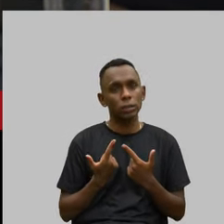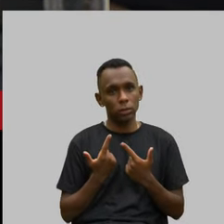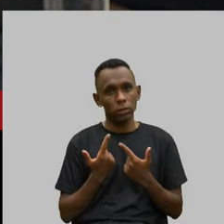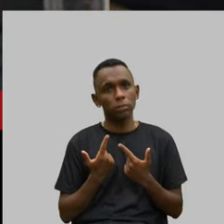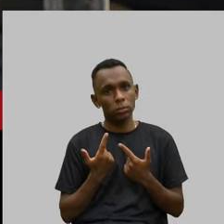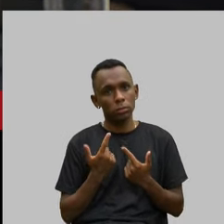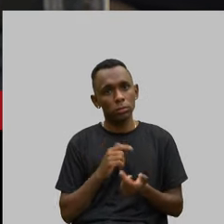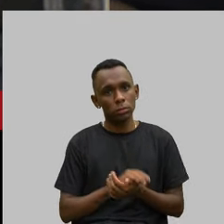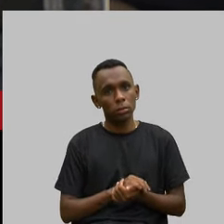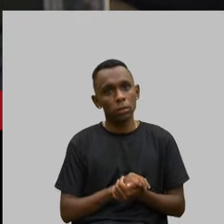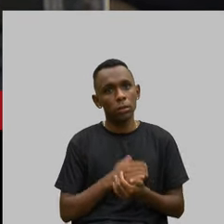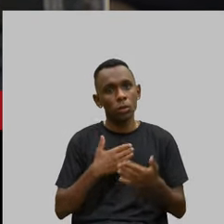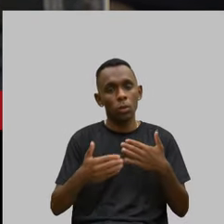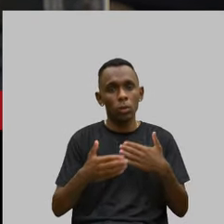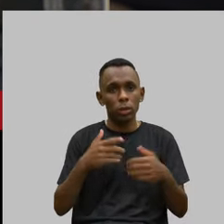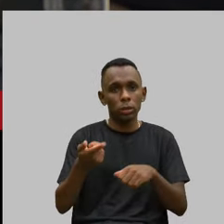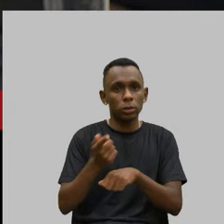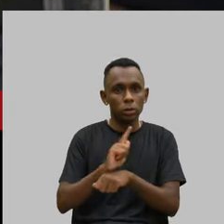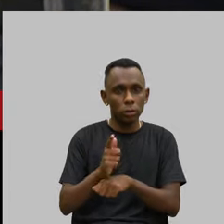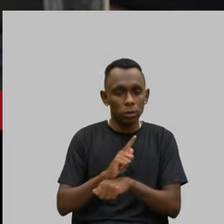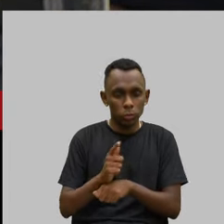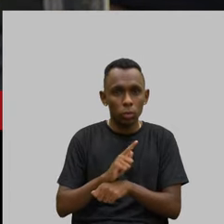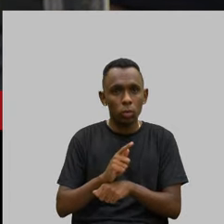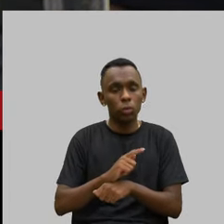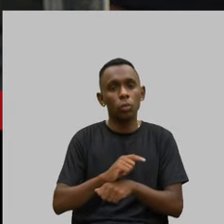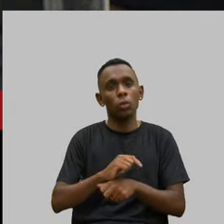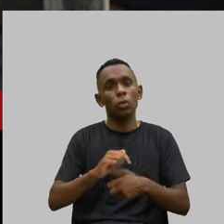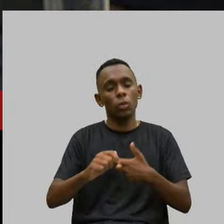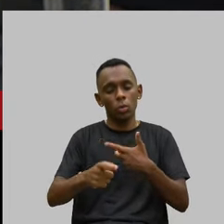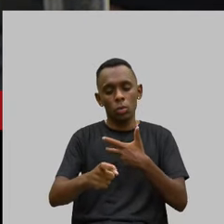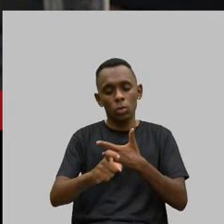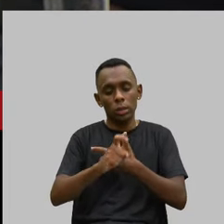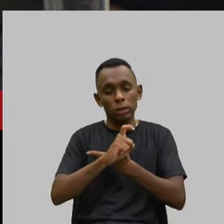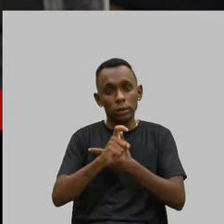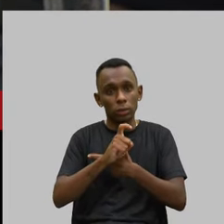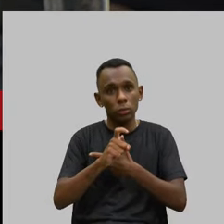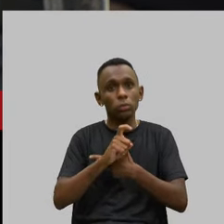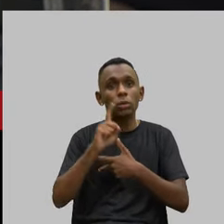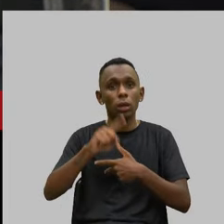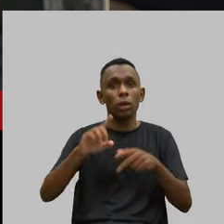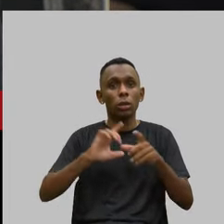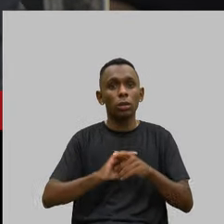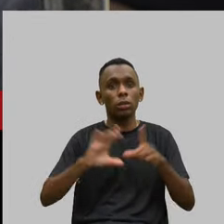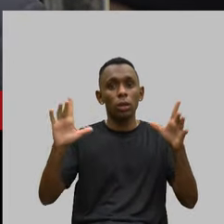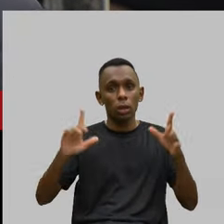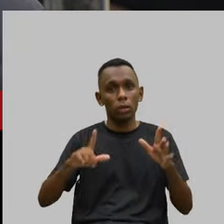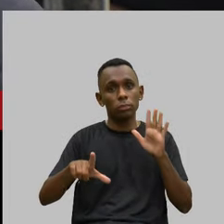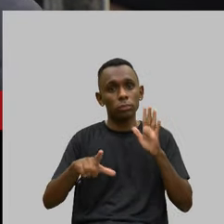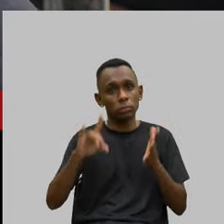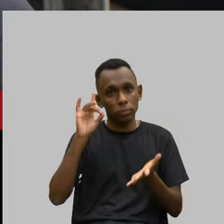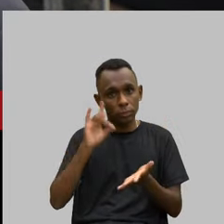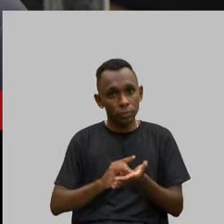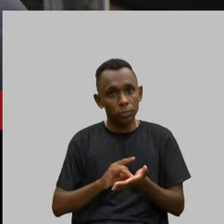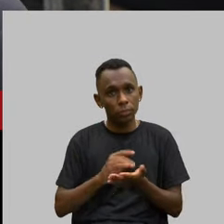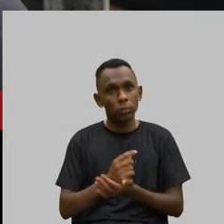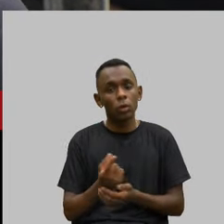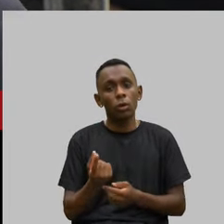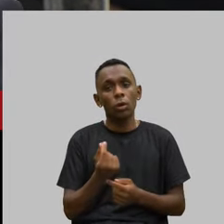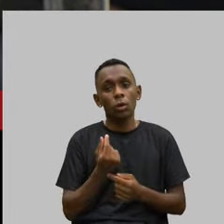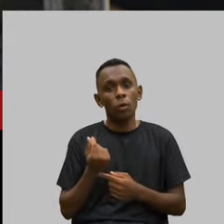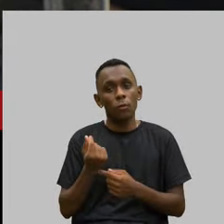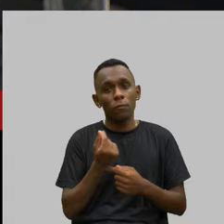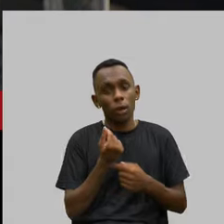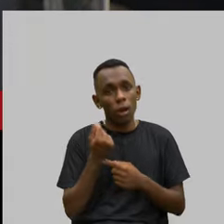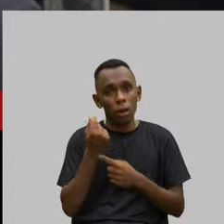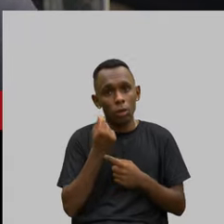ququ gestor do executivo e sim antes de tudo de uma autorização legal quanto ao valor do salário